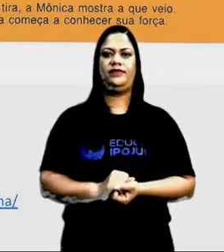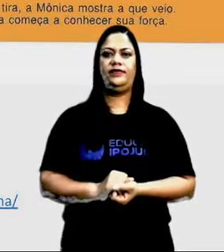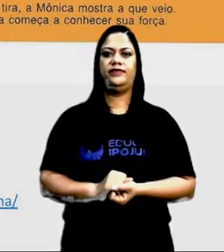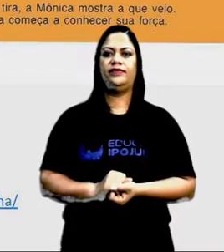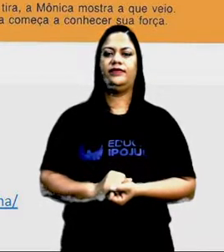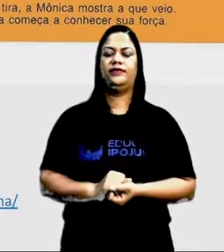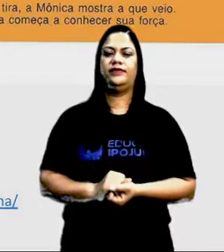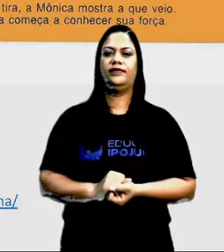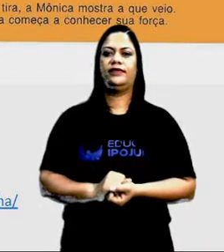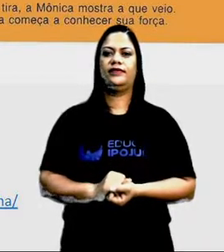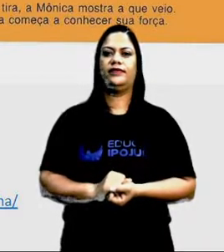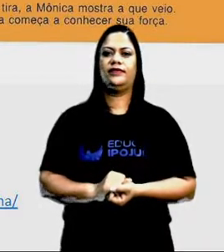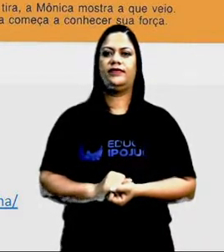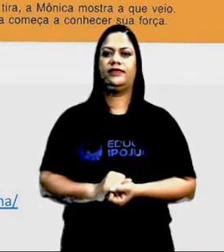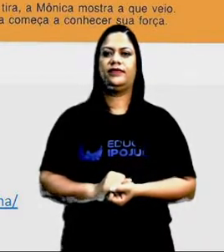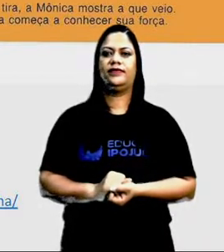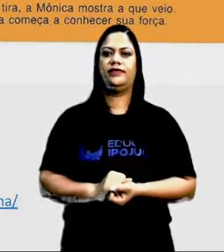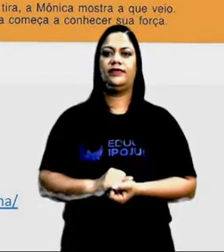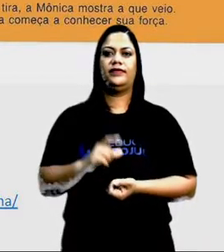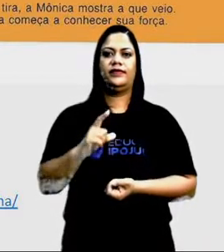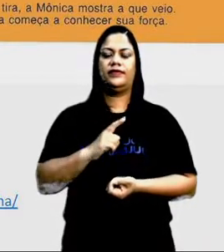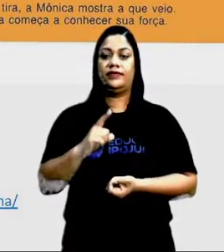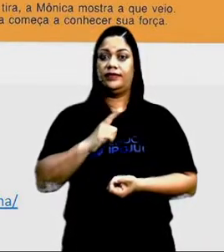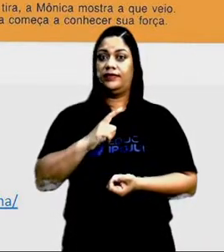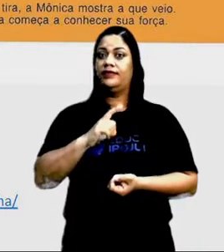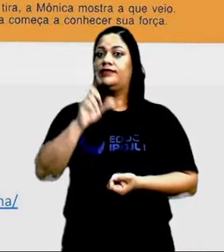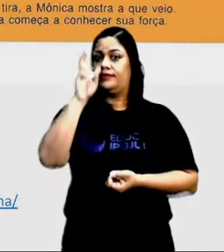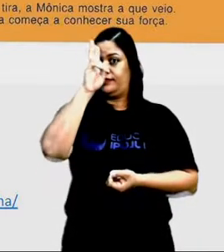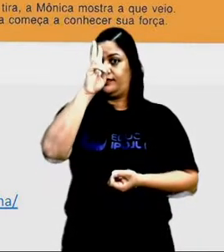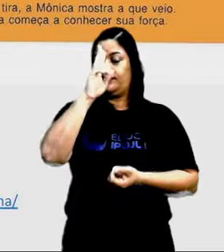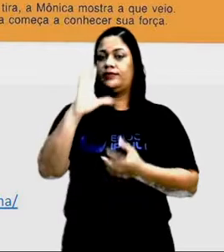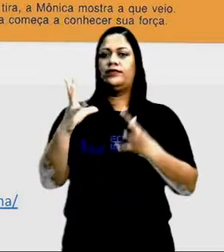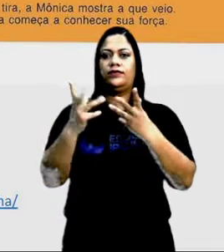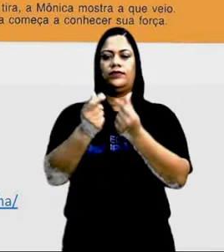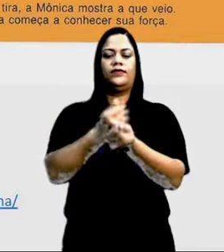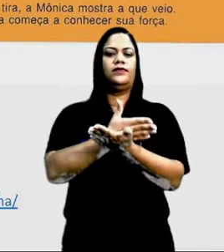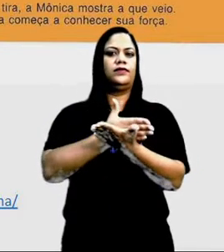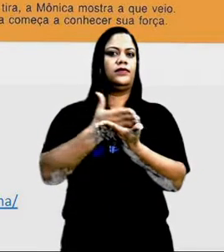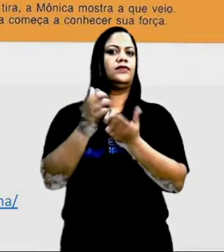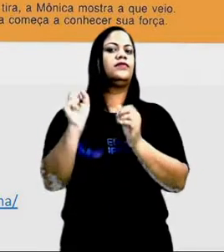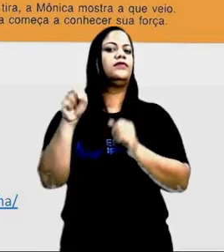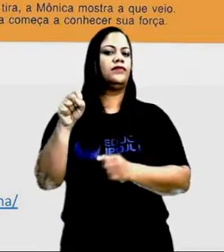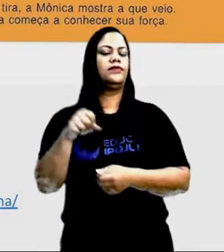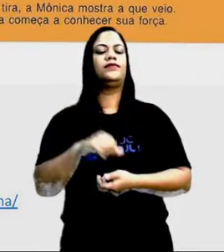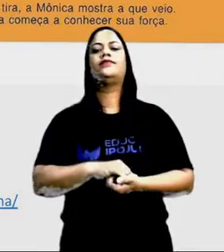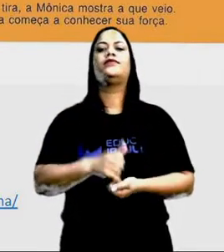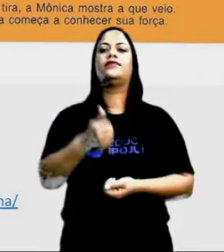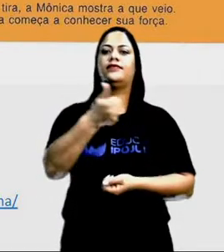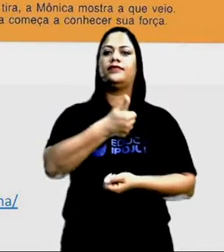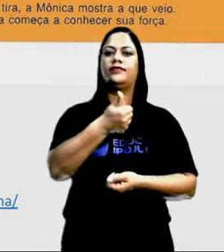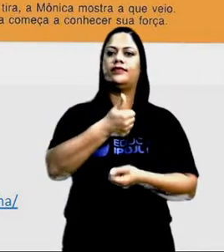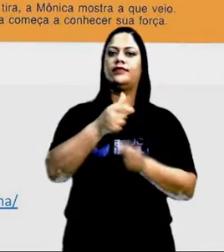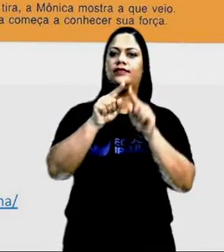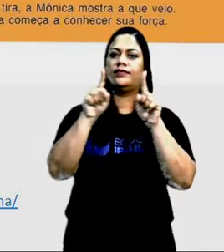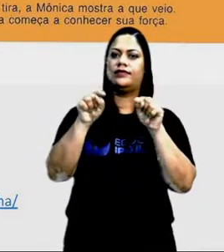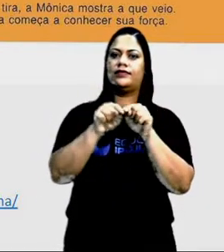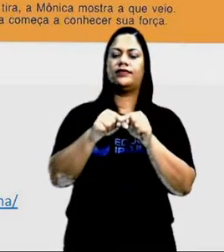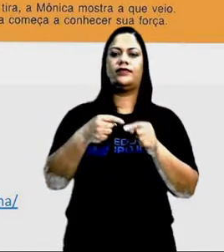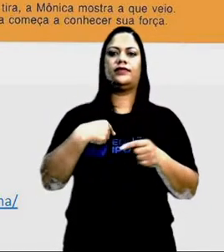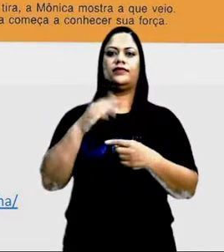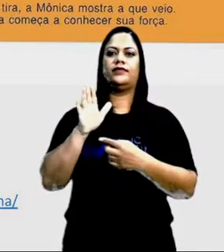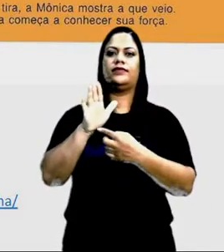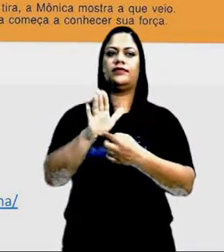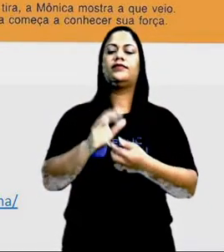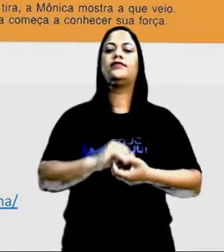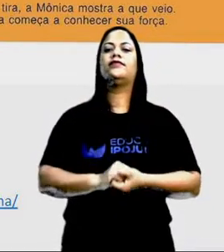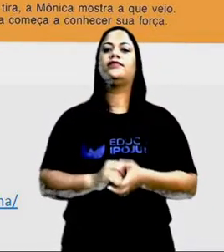né? Tirinha. Aí aqui tem uma historinha que tudo começou assim. A primeira tira que eu apareci.